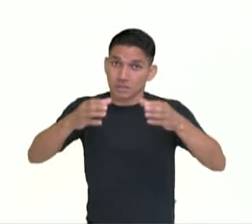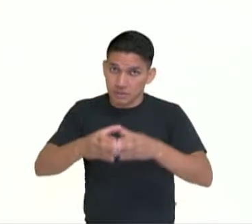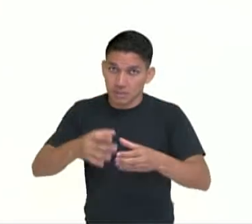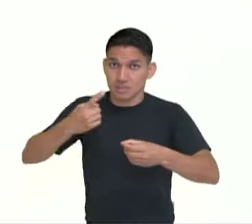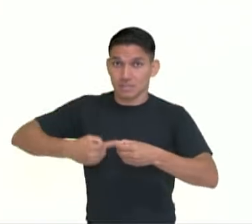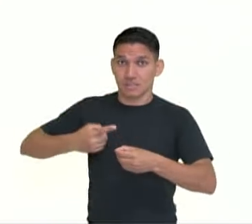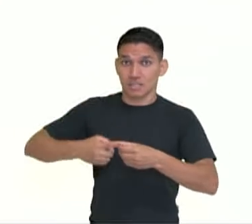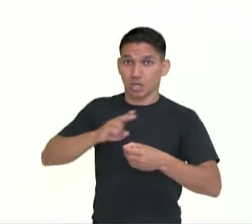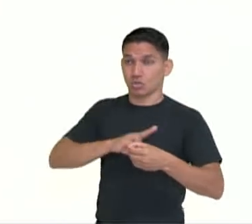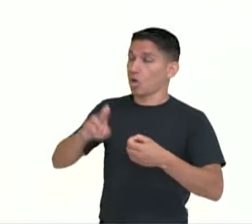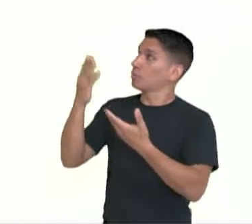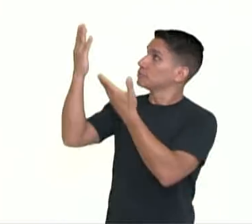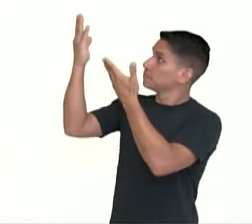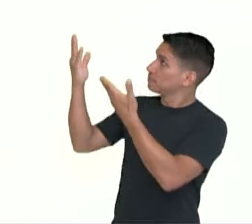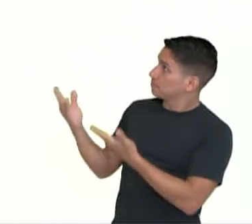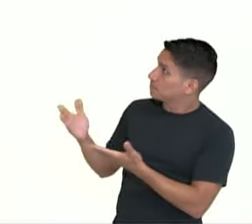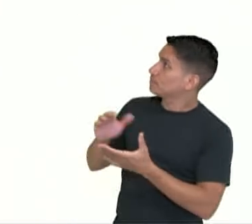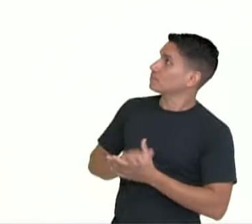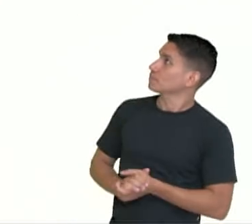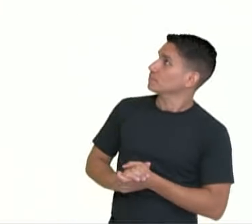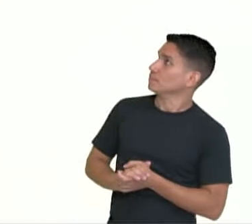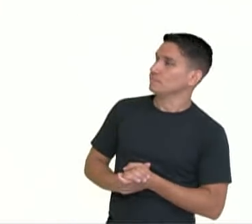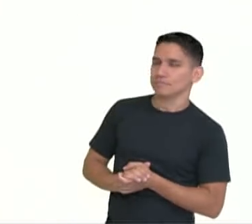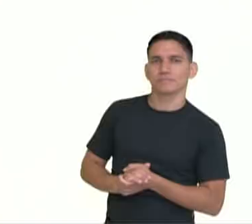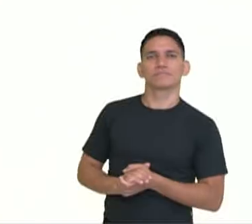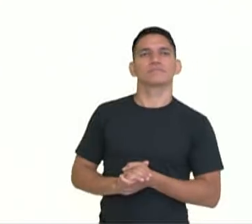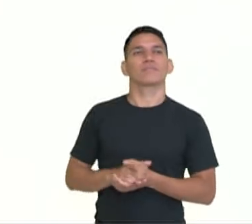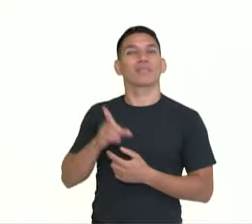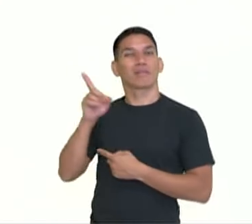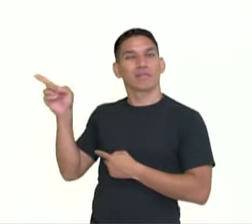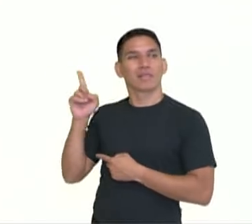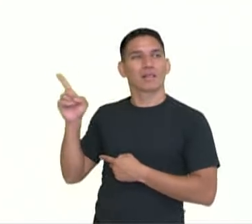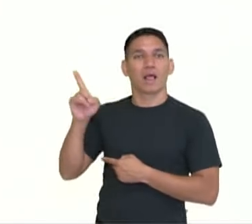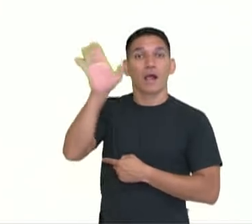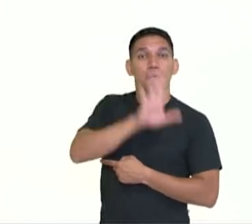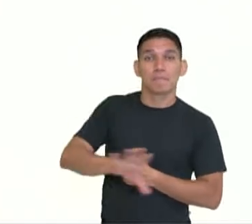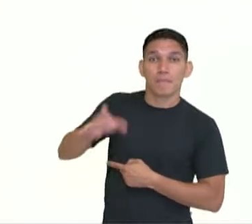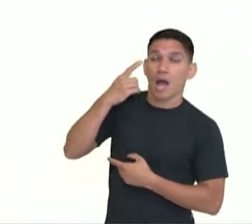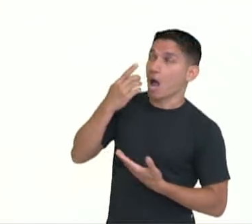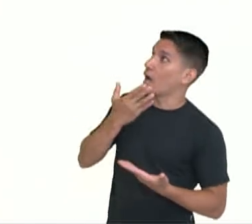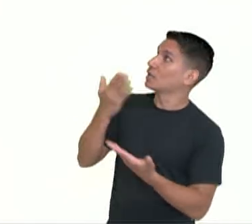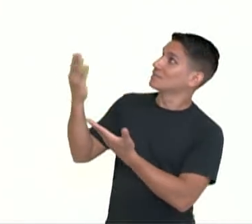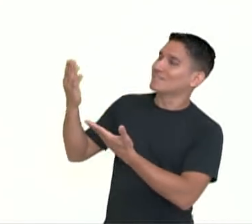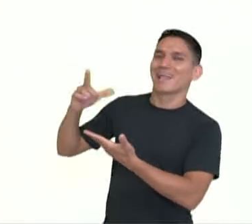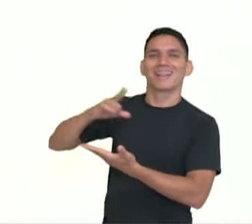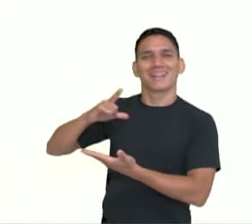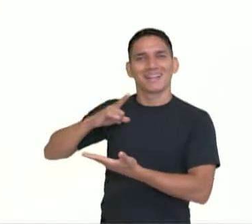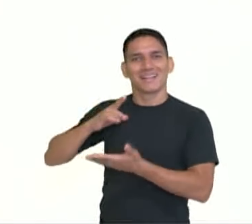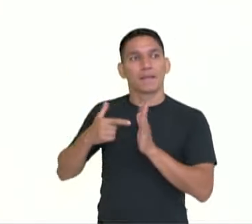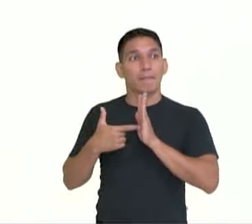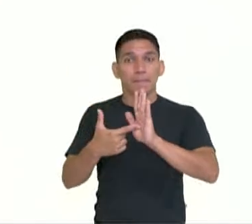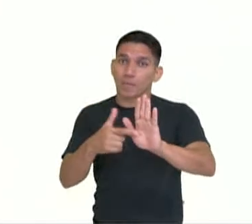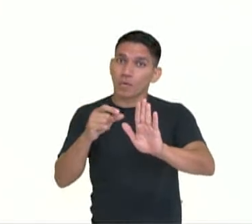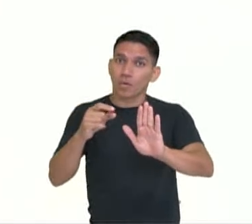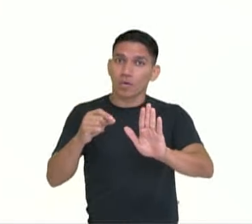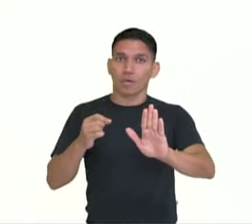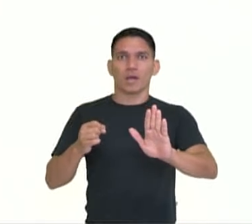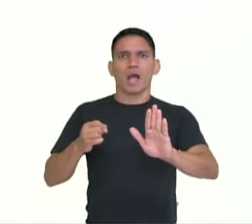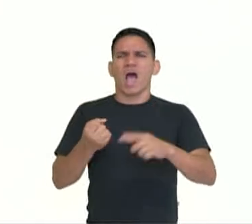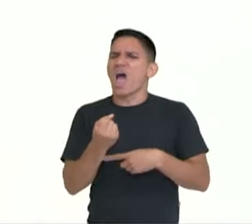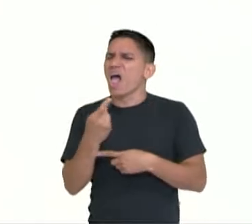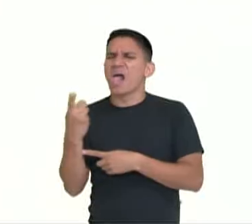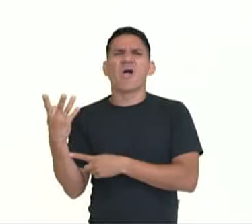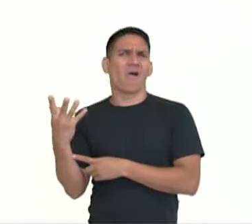Ur, Uruk, Eridu e Lagash. Aqui nessa imagem que nós temos, mostra justamente